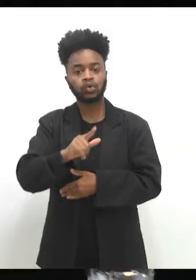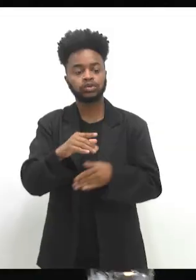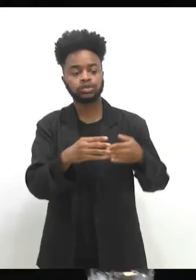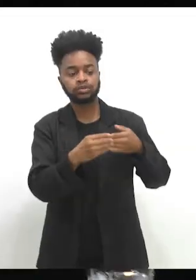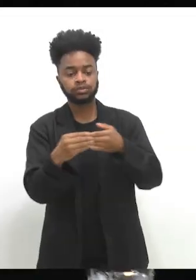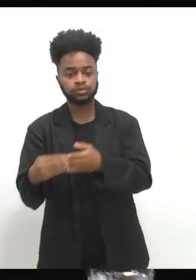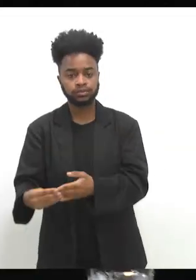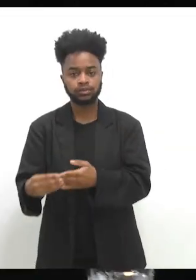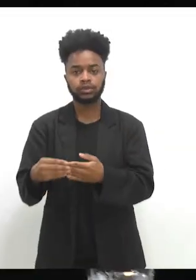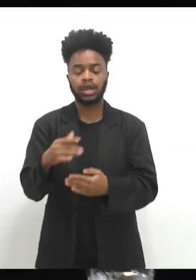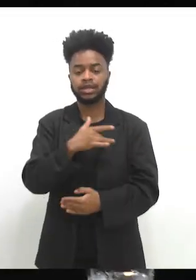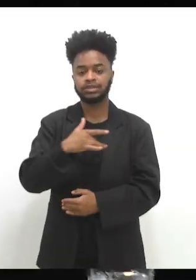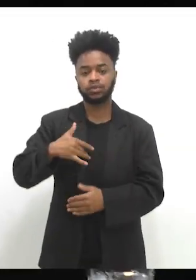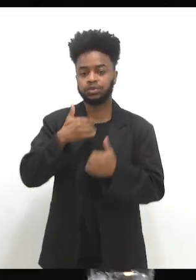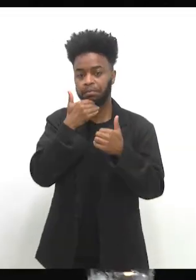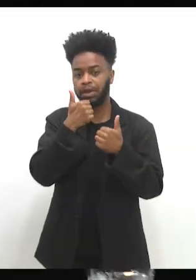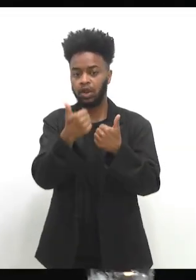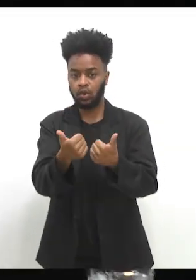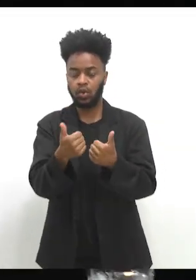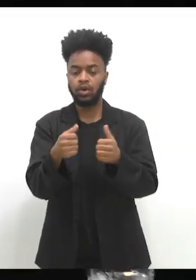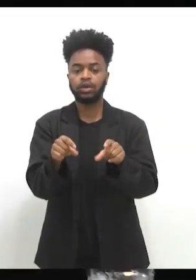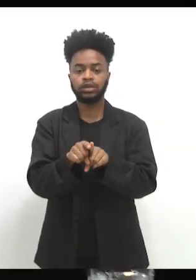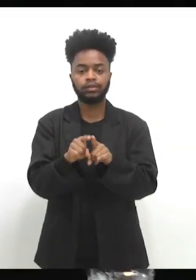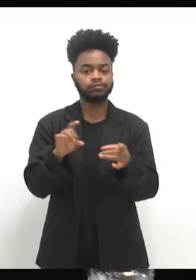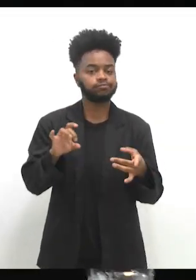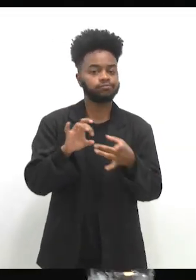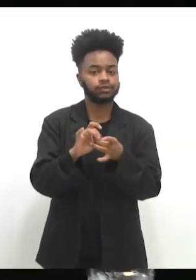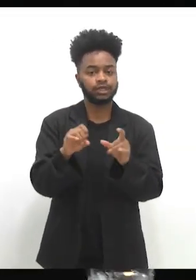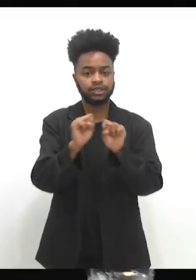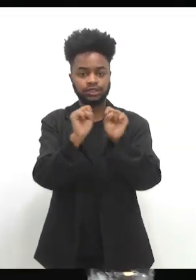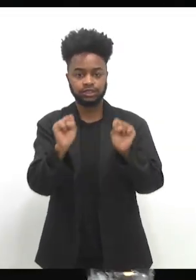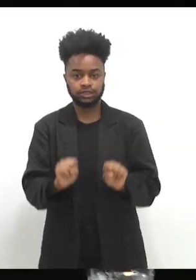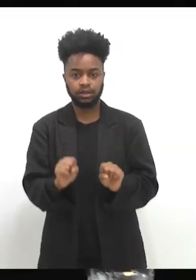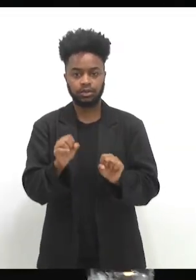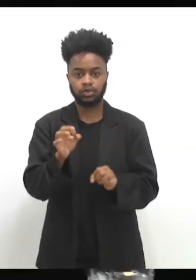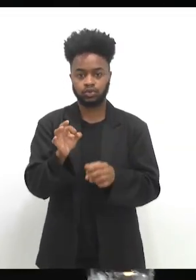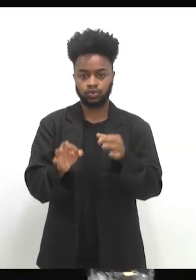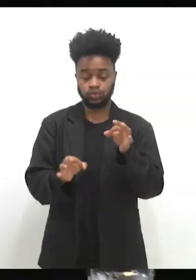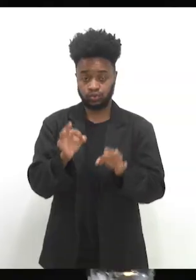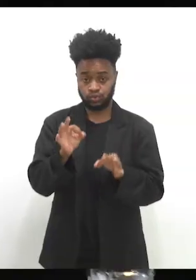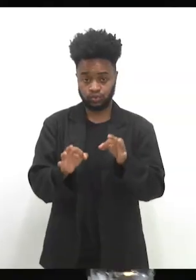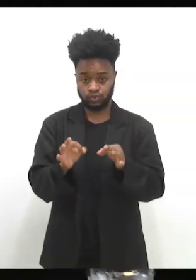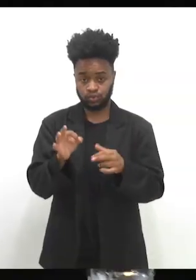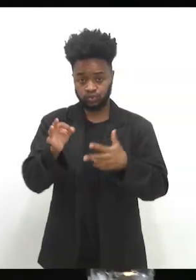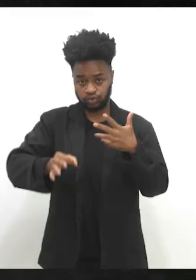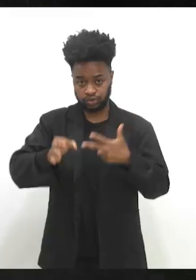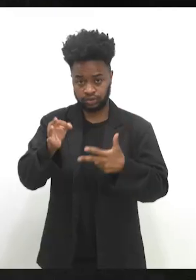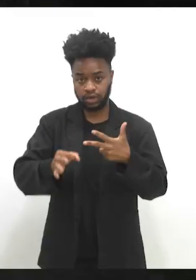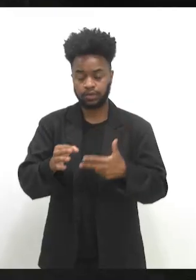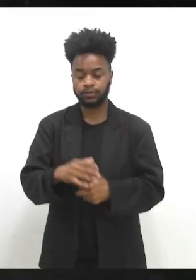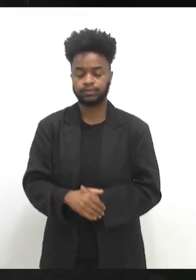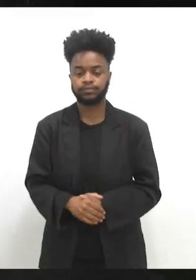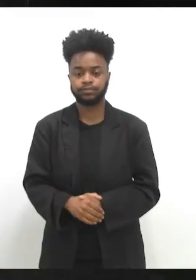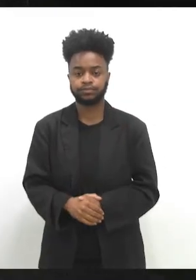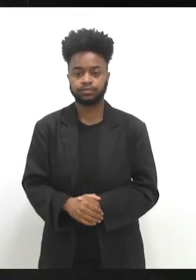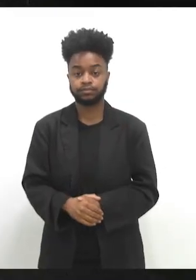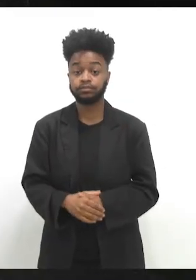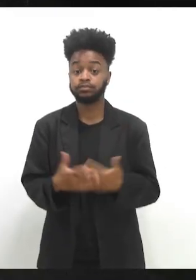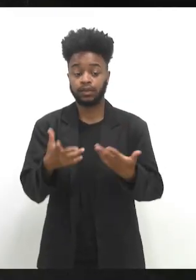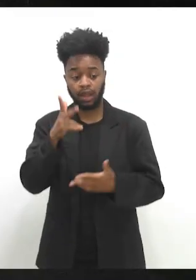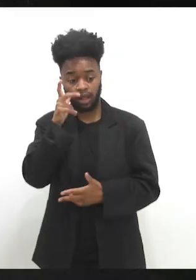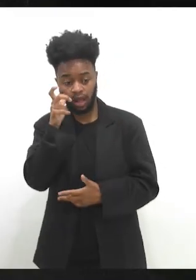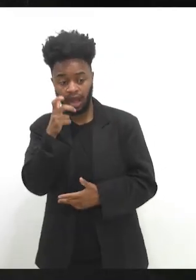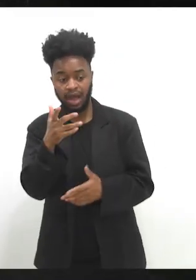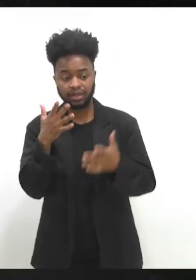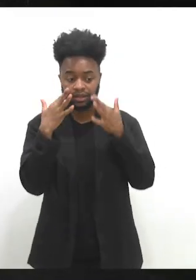ser direcionada uma saúde melhor para eles dentro dos sistemas do judiciário. E, na verdade, essa